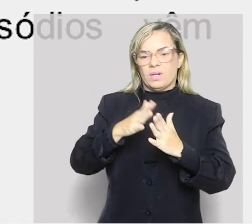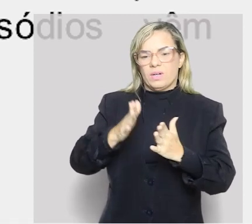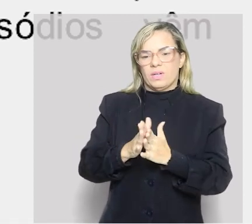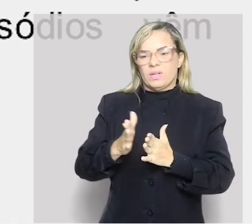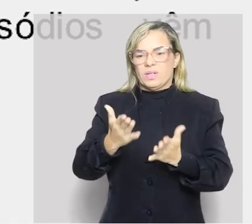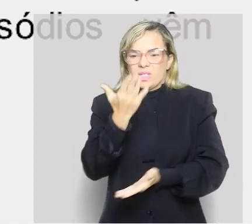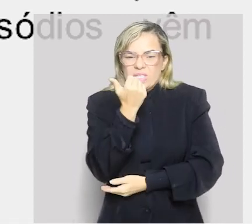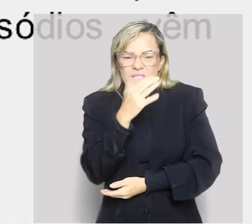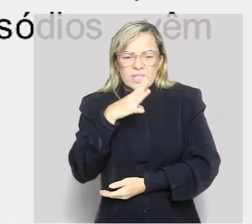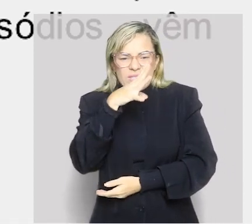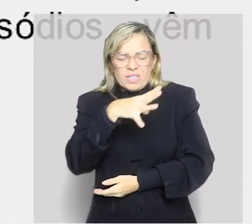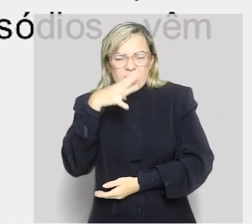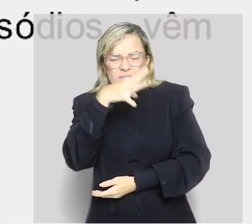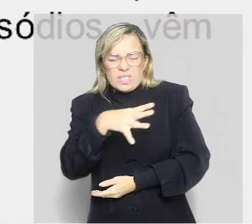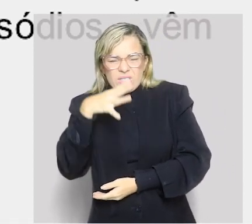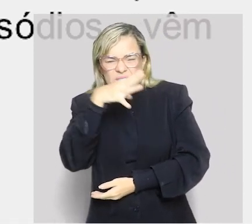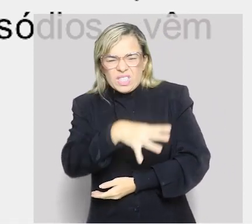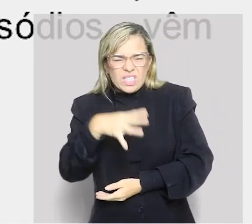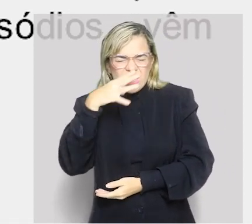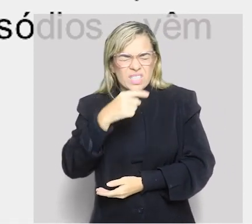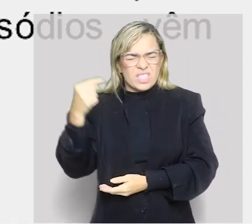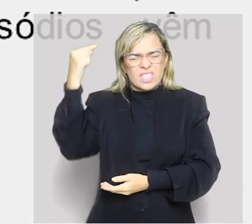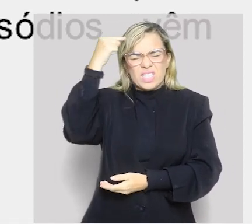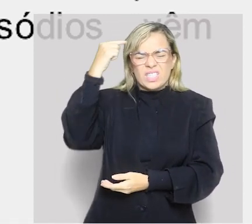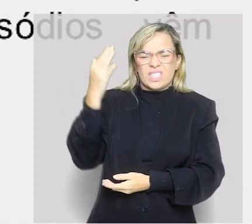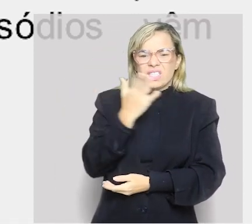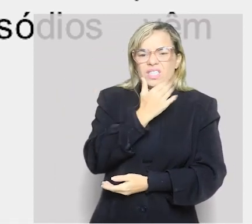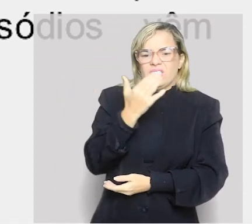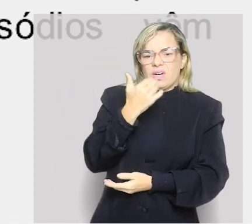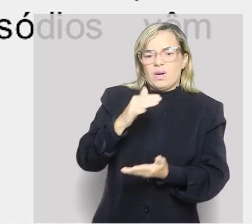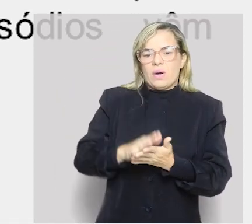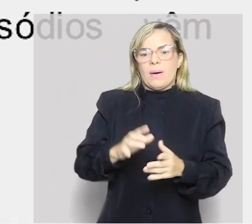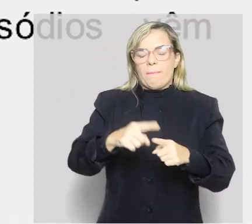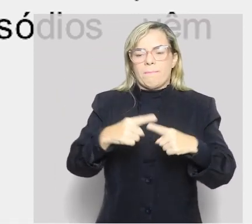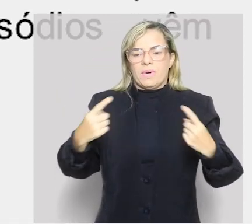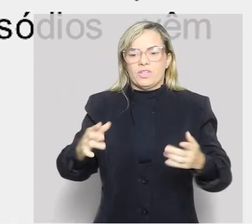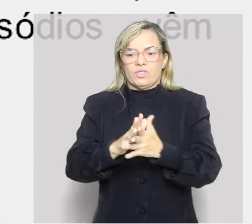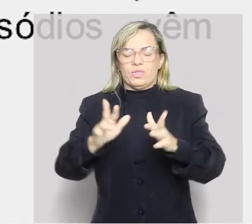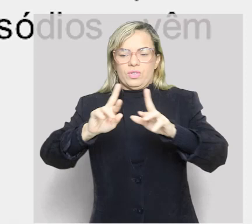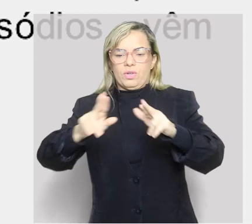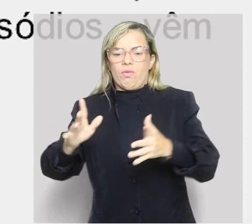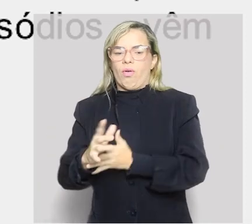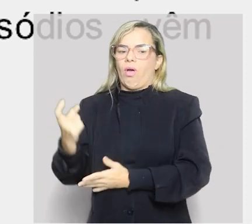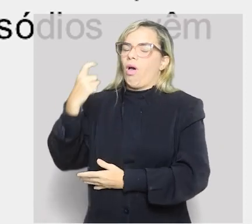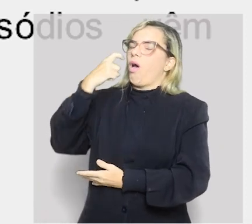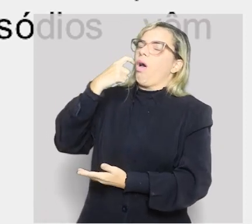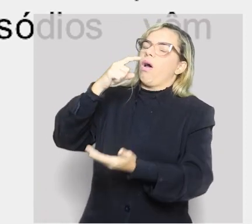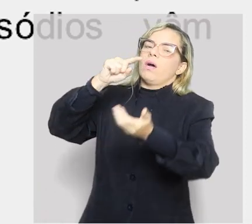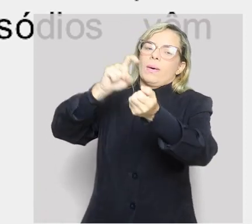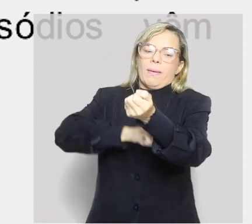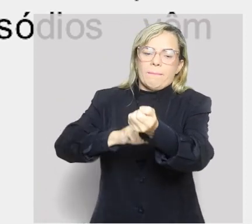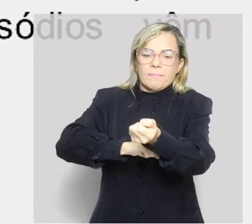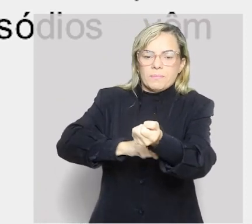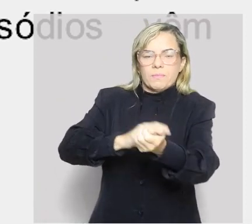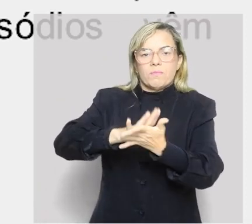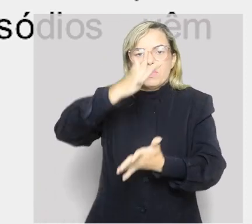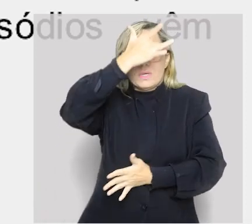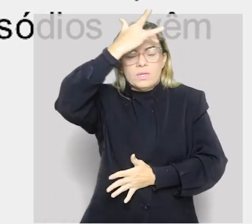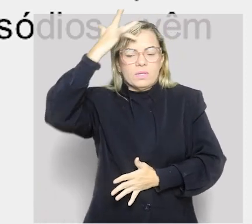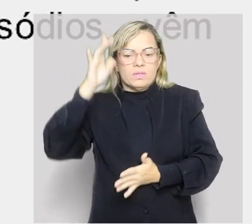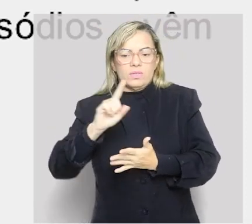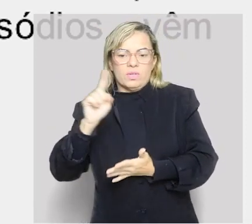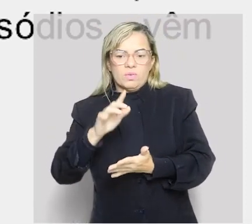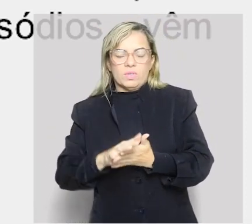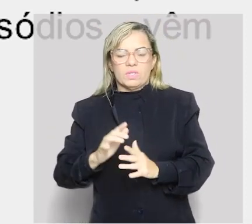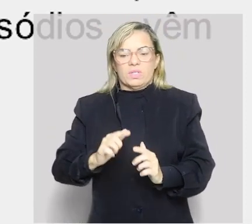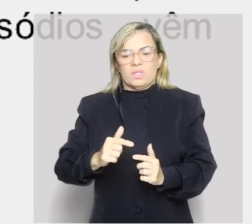exagerada e compulsiva de alimentos. Porém, diferentemente da bulimia nervosa, essas pessoas não tentam evitar ganho